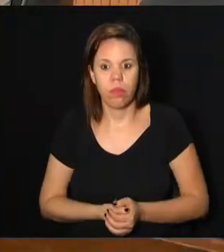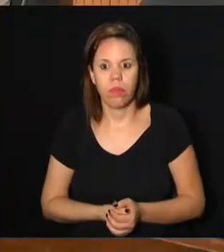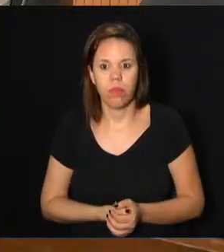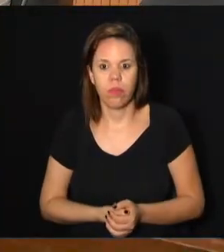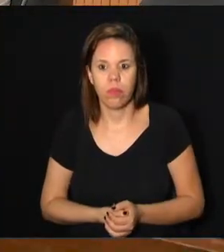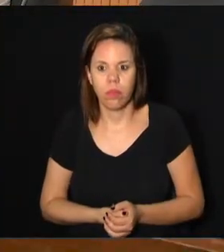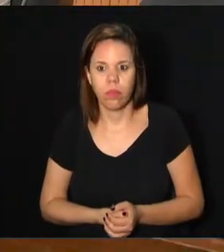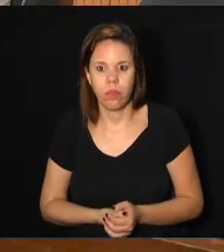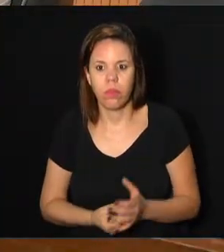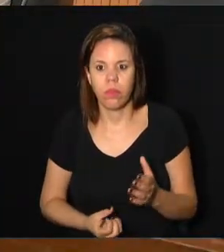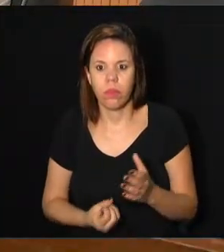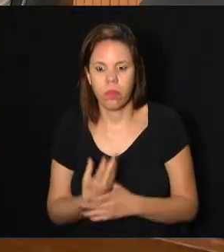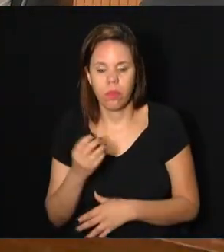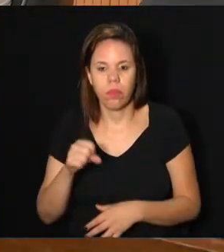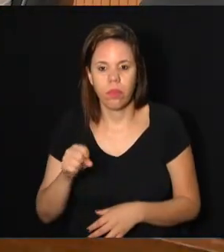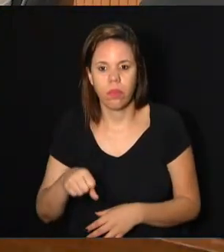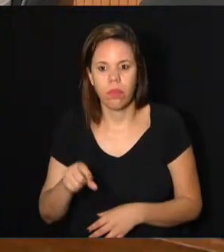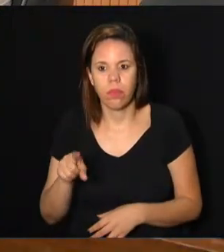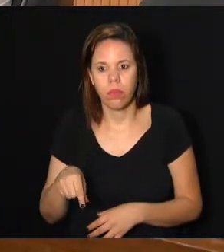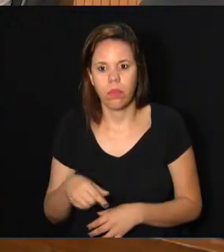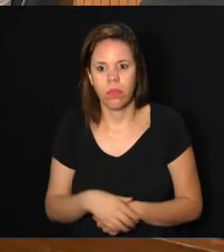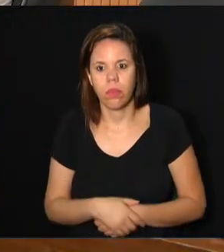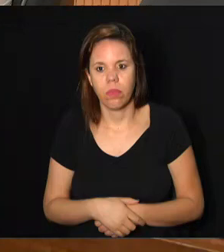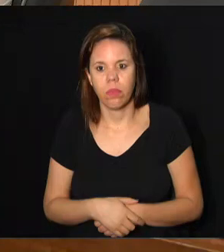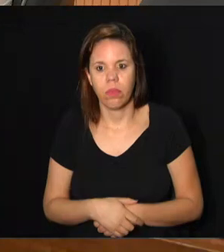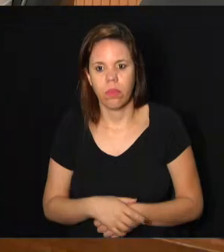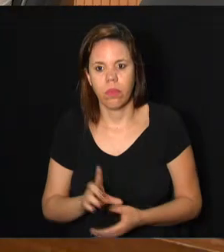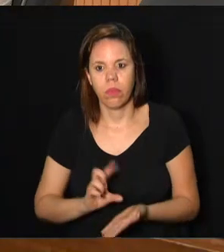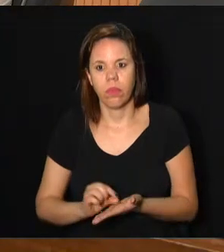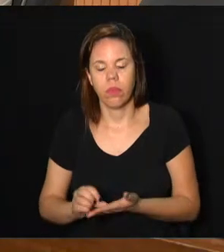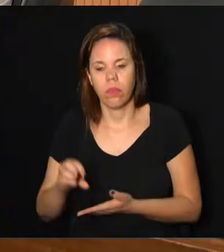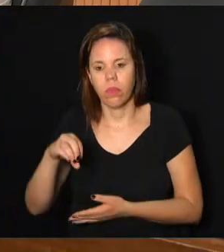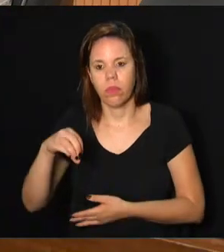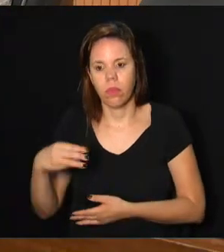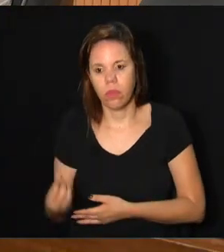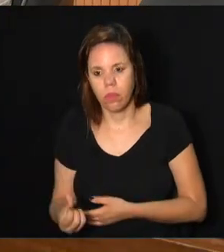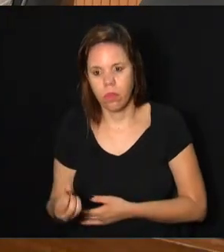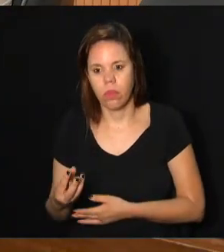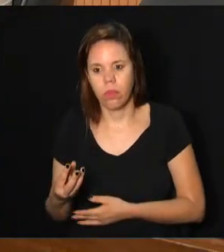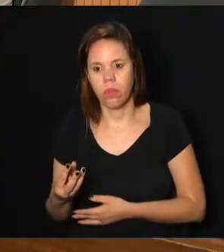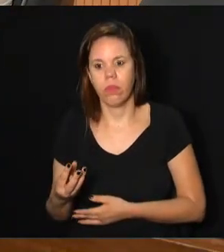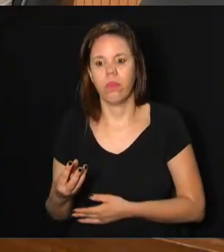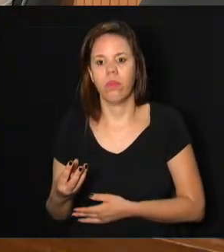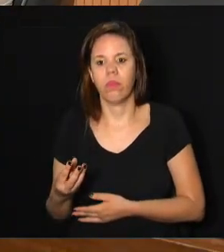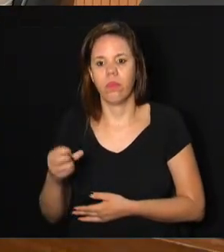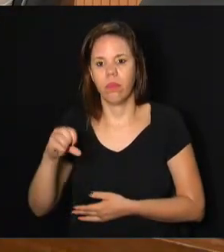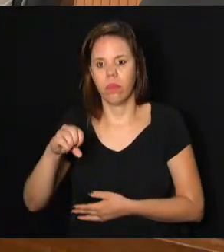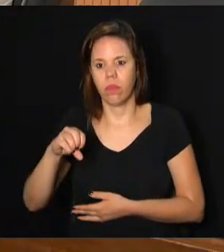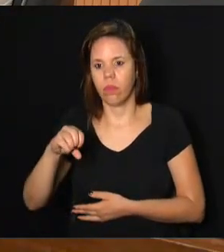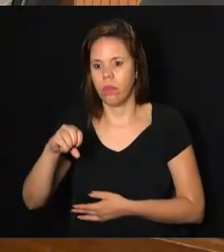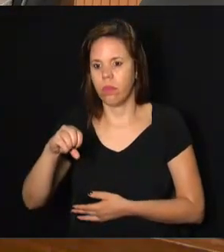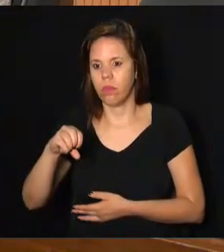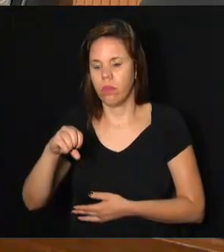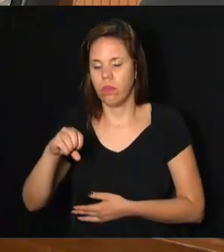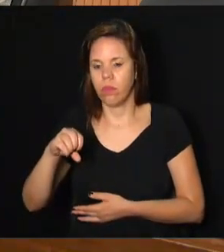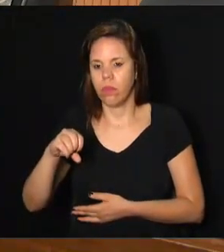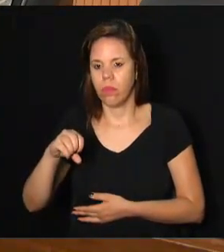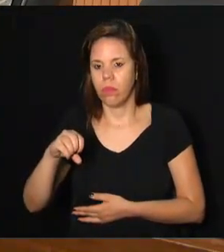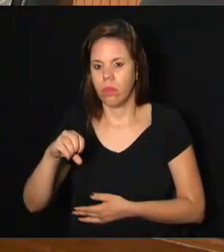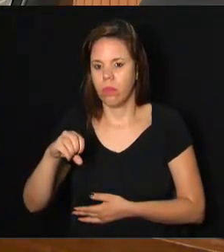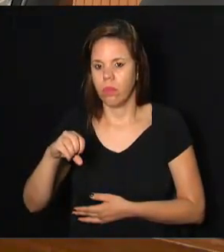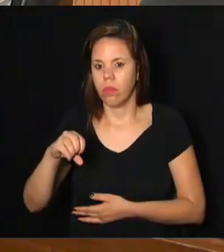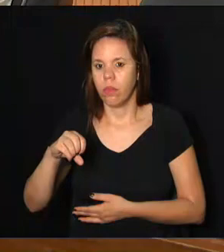está sendo criado, sim, vereador, no artigo 93, não está? Não, 93 não. Espera aí, deixa eu puxar